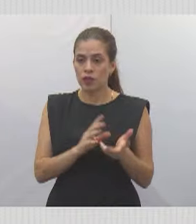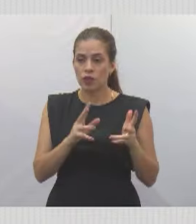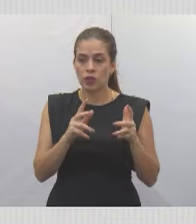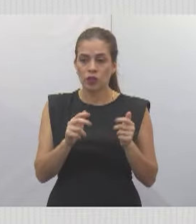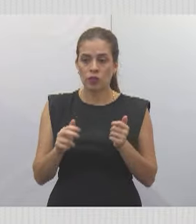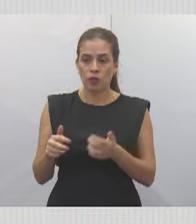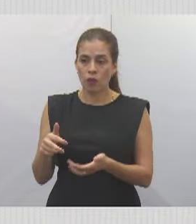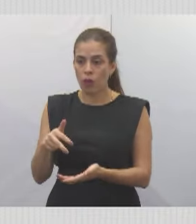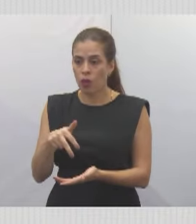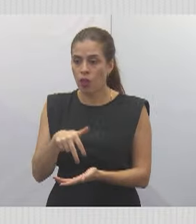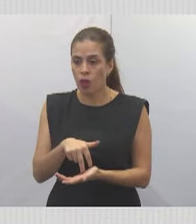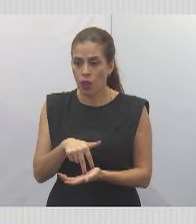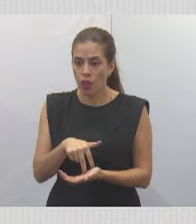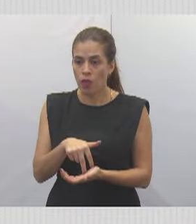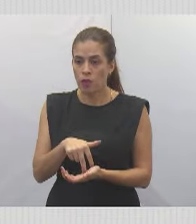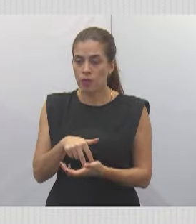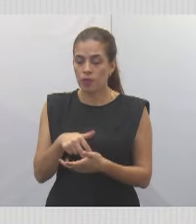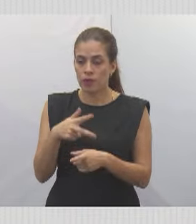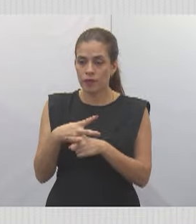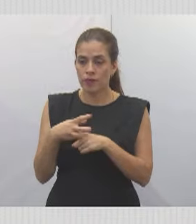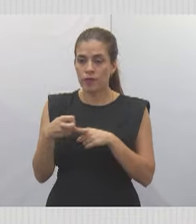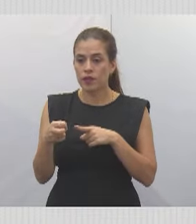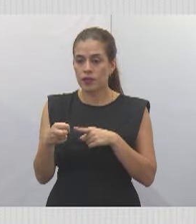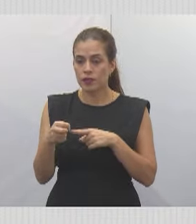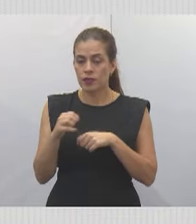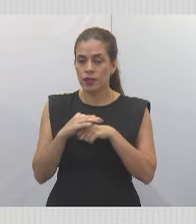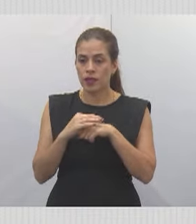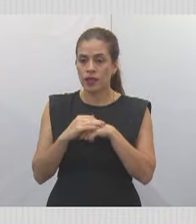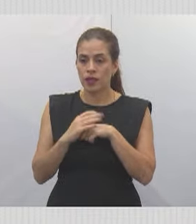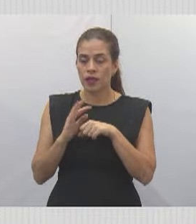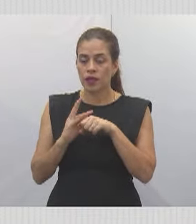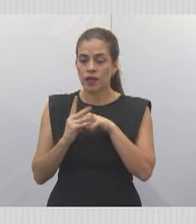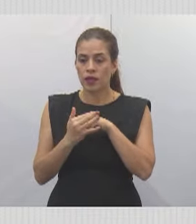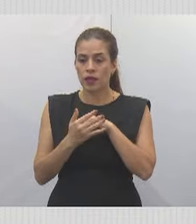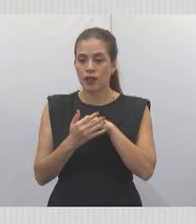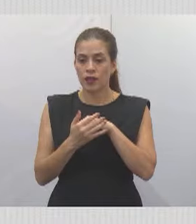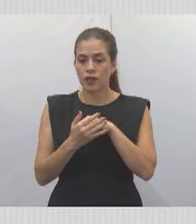mobilizados para a gente vencer a epidemia de dengue, principalmente a equipe de